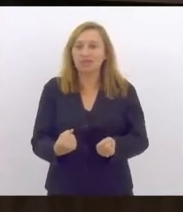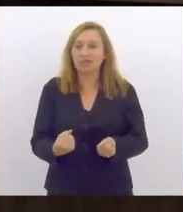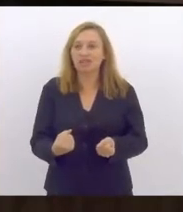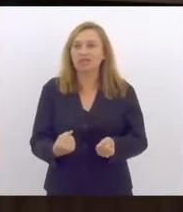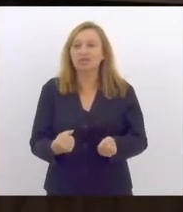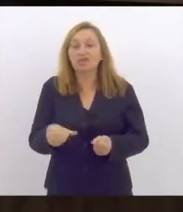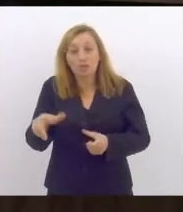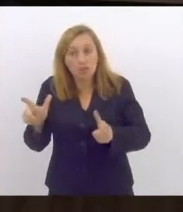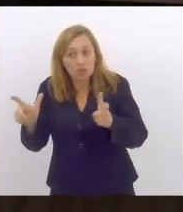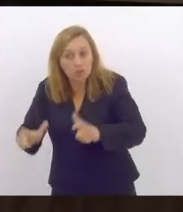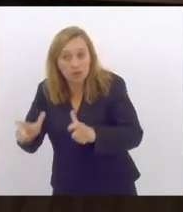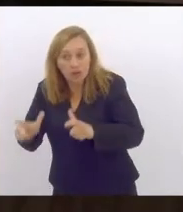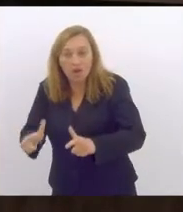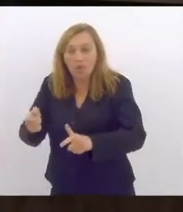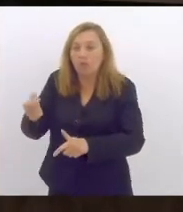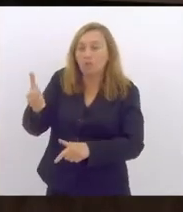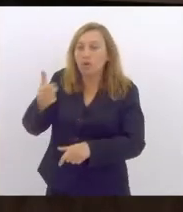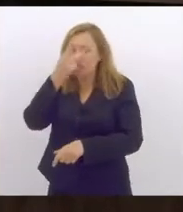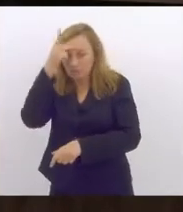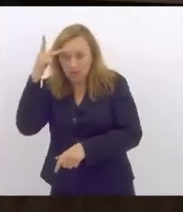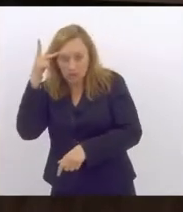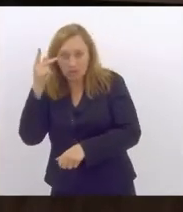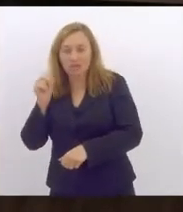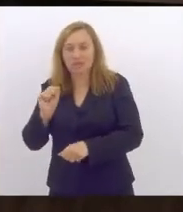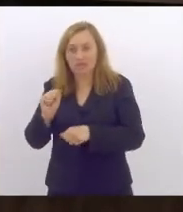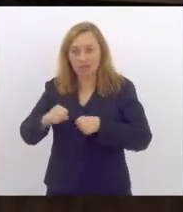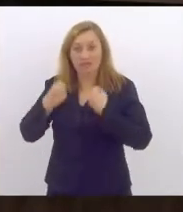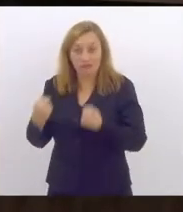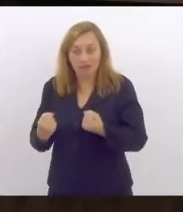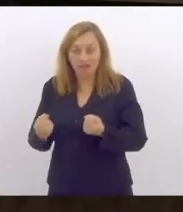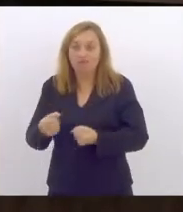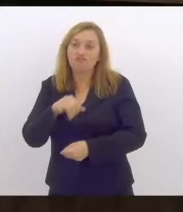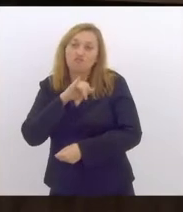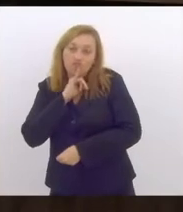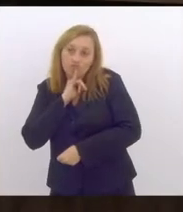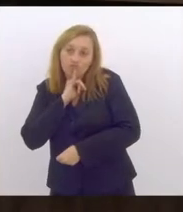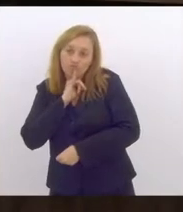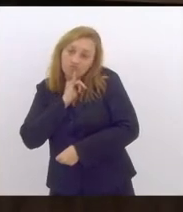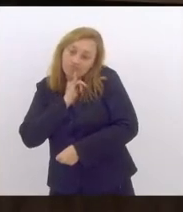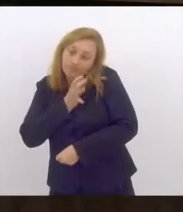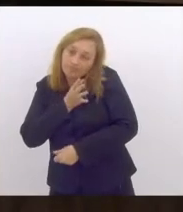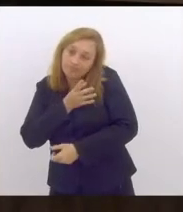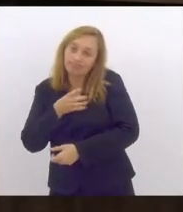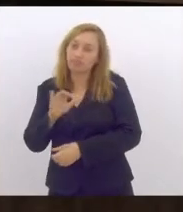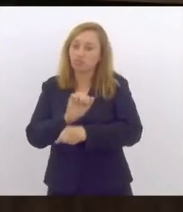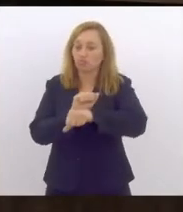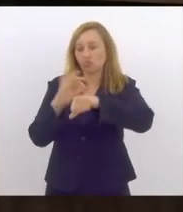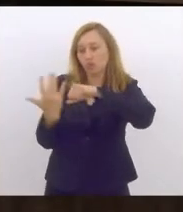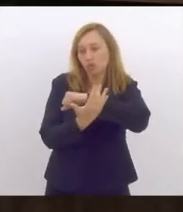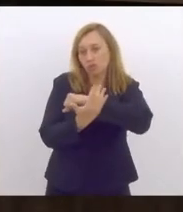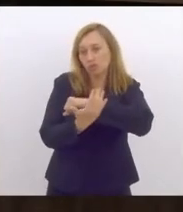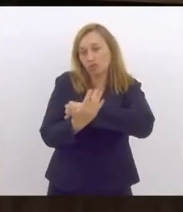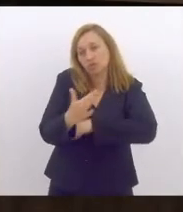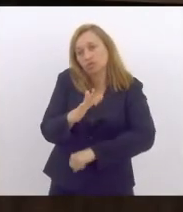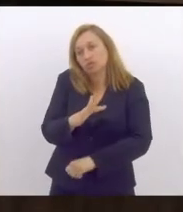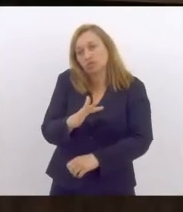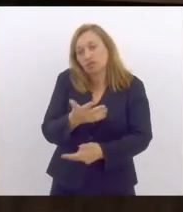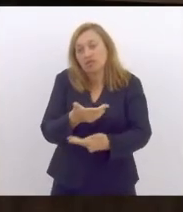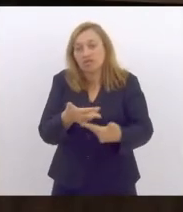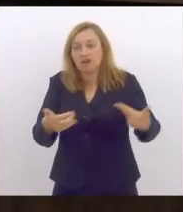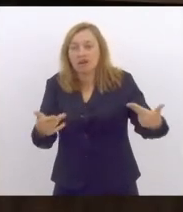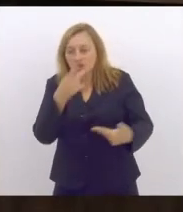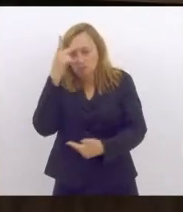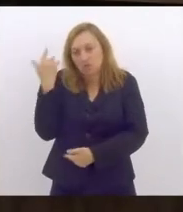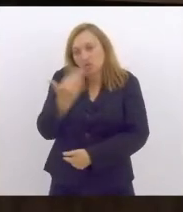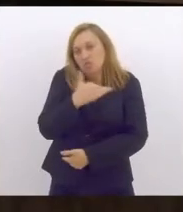aquela região como pouquíssimas pessoas. Infelizmente, a Covid-19, que levou milhares de